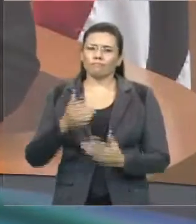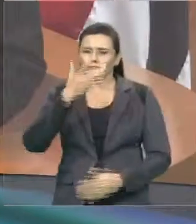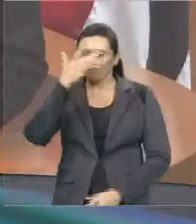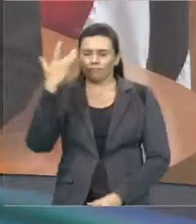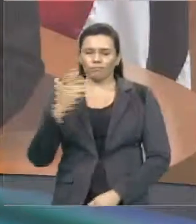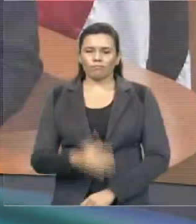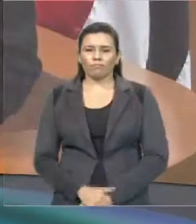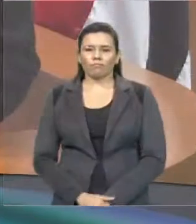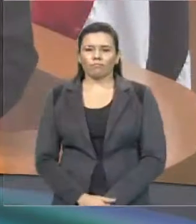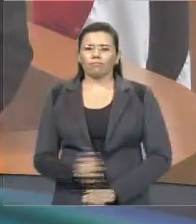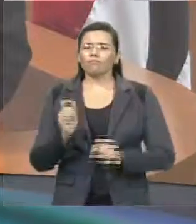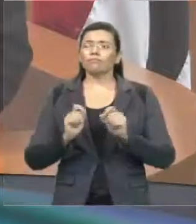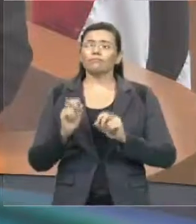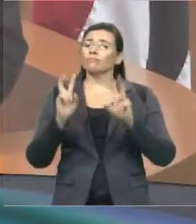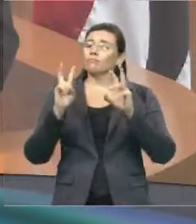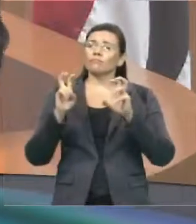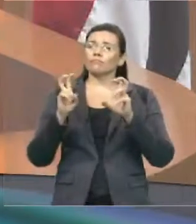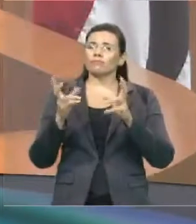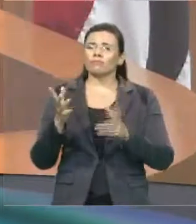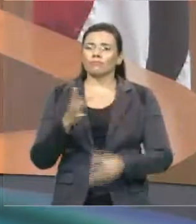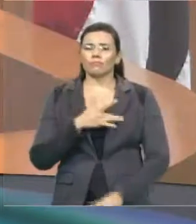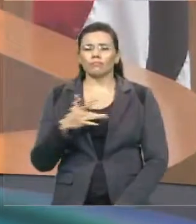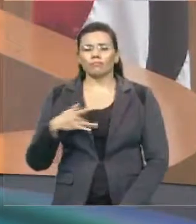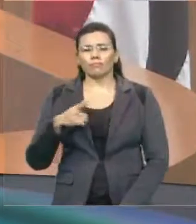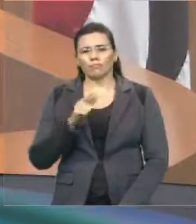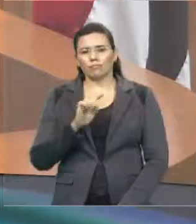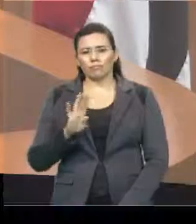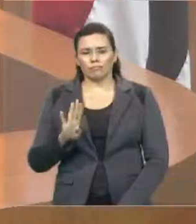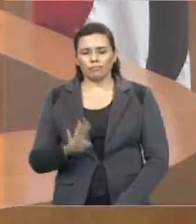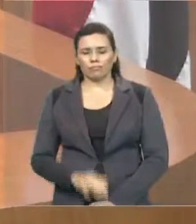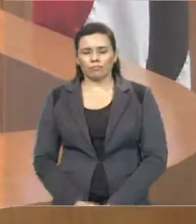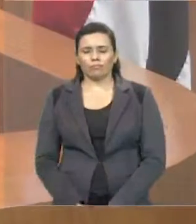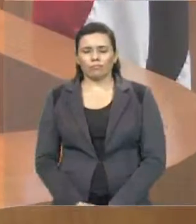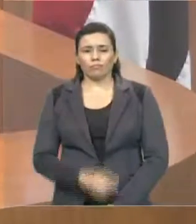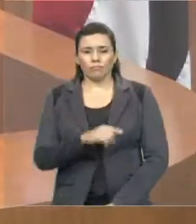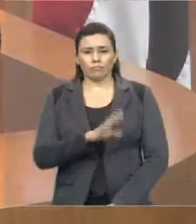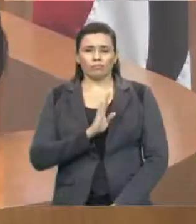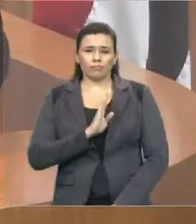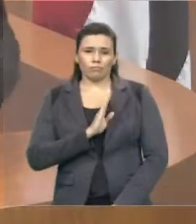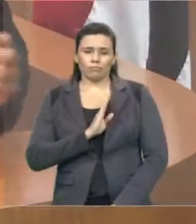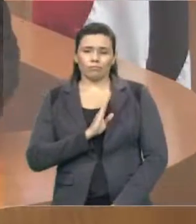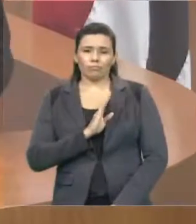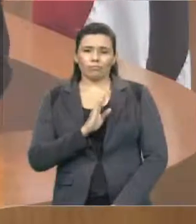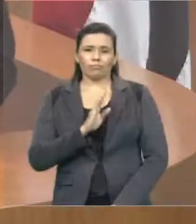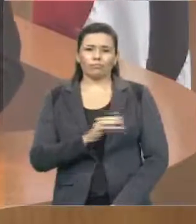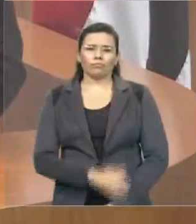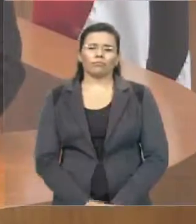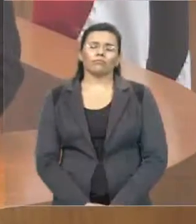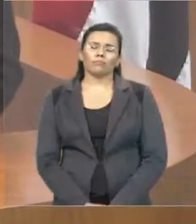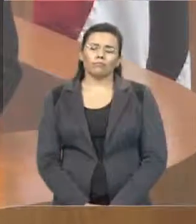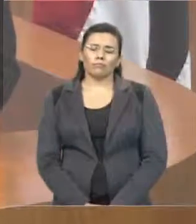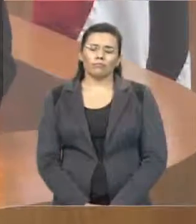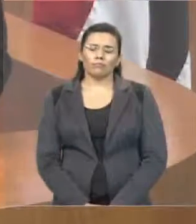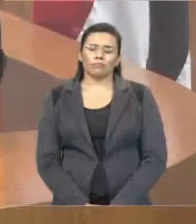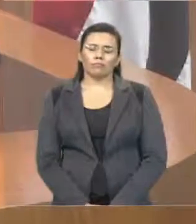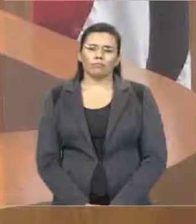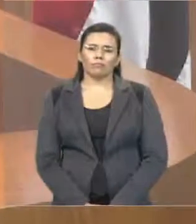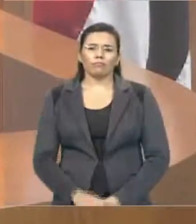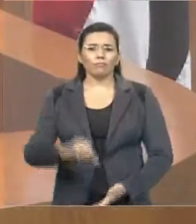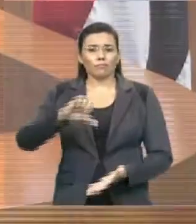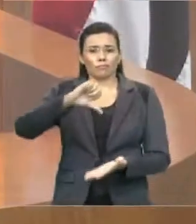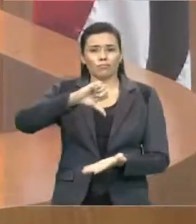Bacabal sempre foi uma cidade importante, e o polo de toda aquela região do Médio Mearim,